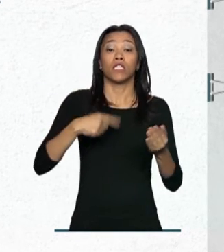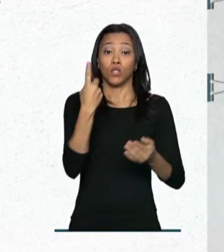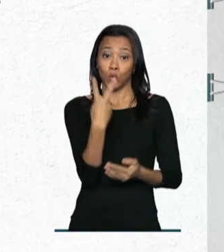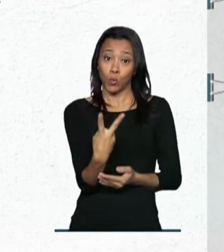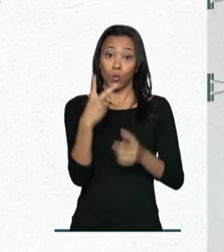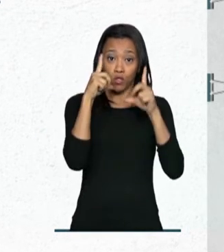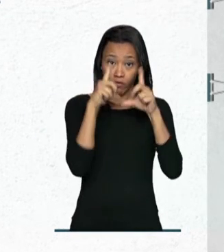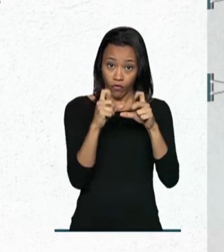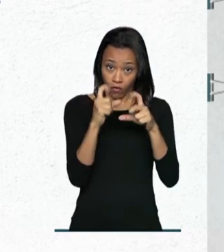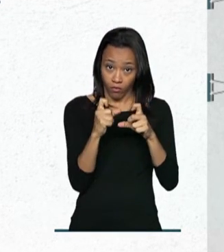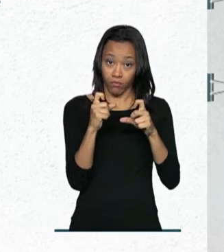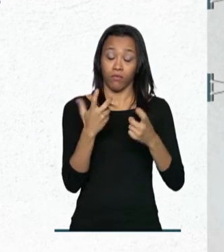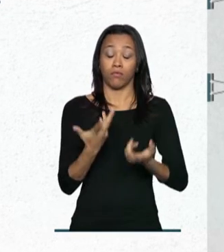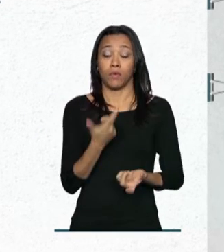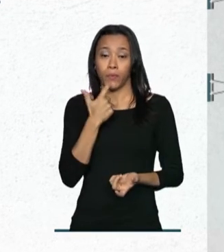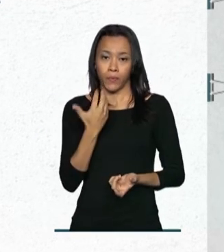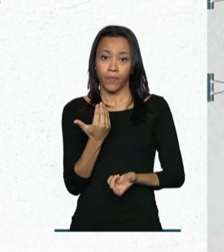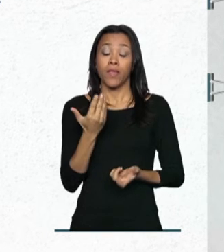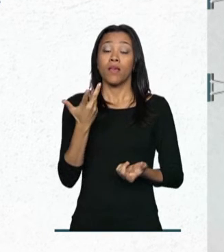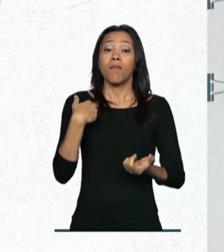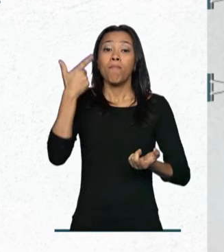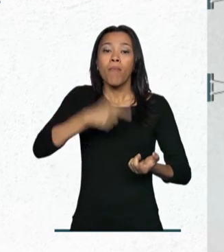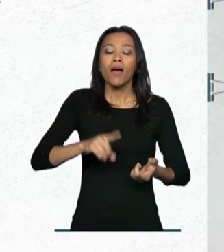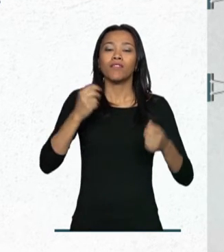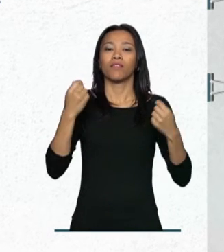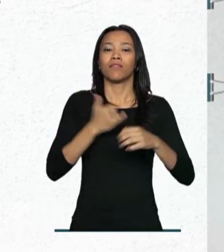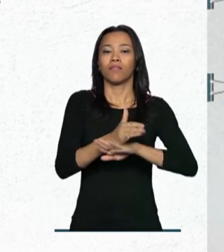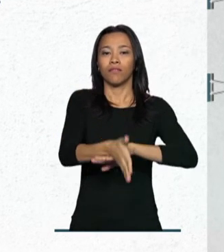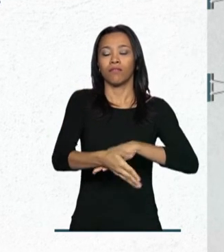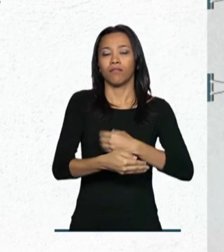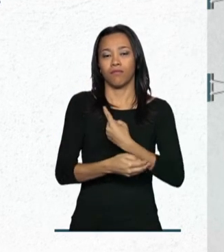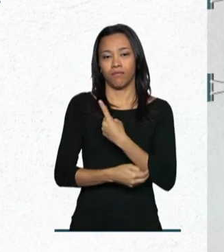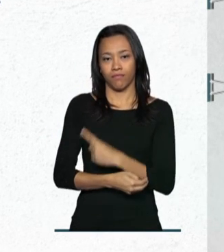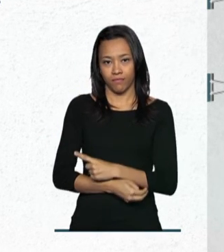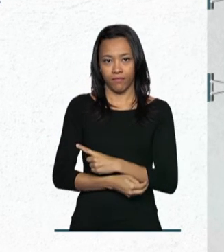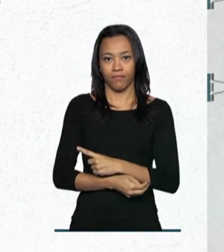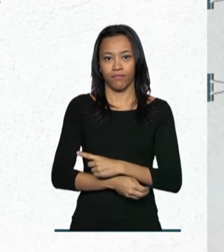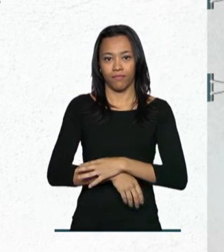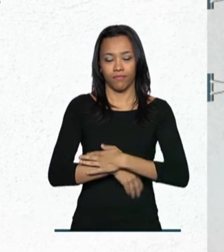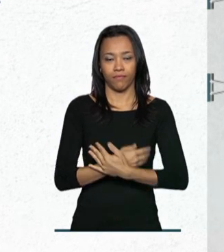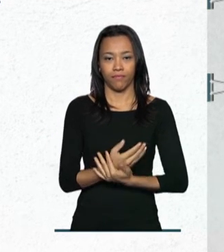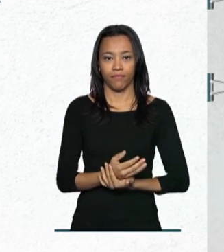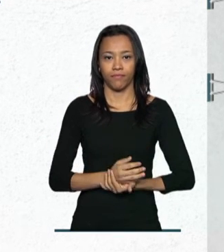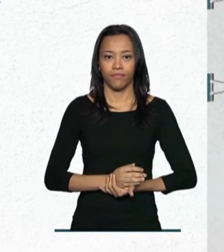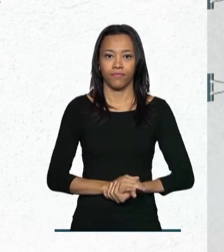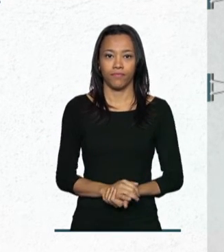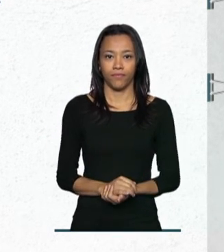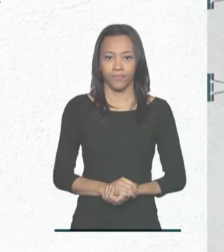3x4 recentes. Saiba mais em defesa.gov.br.